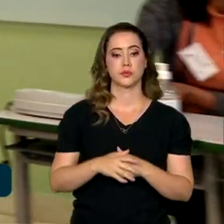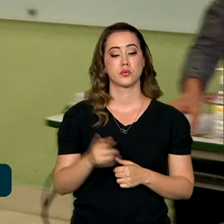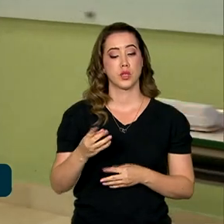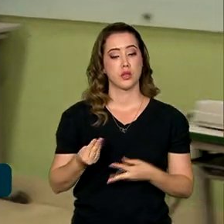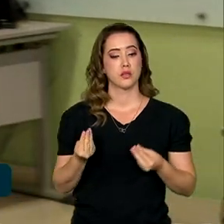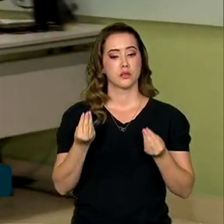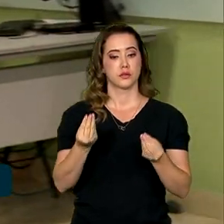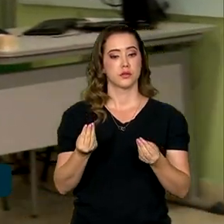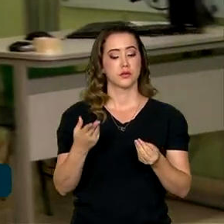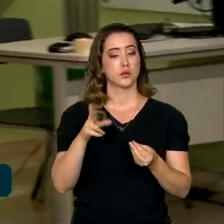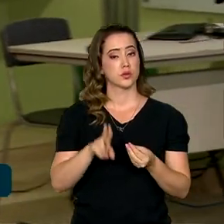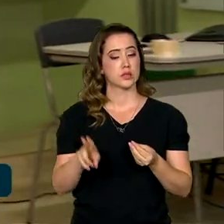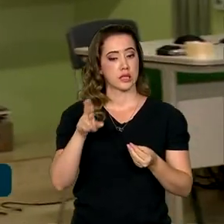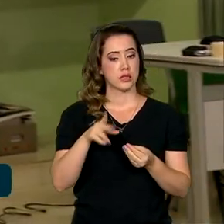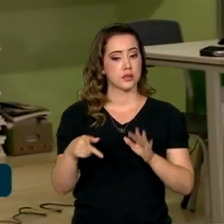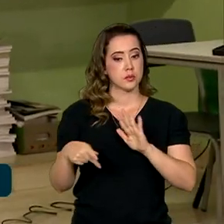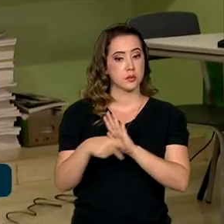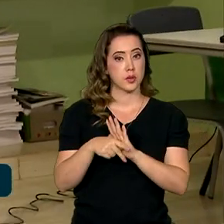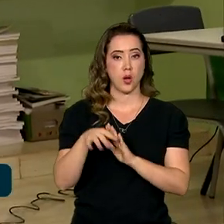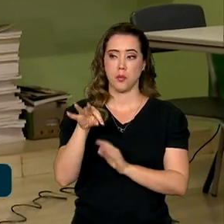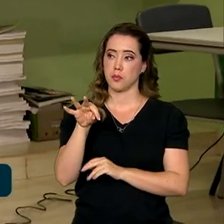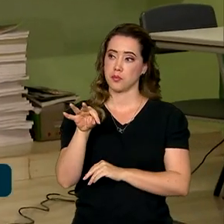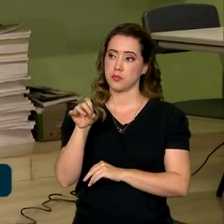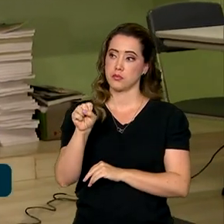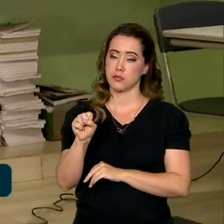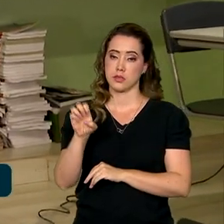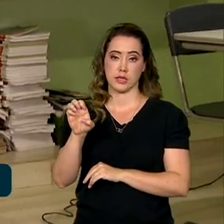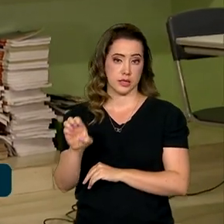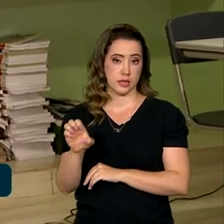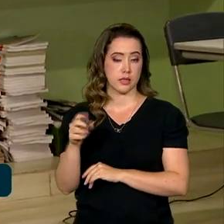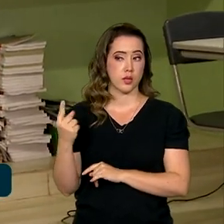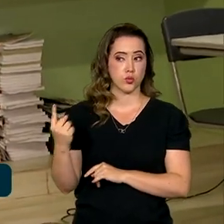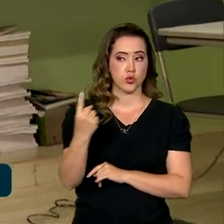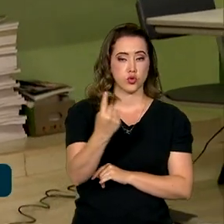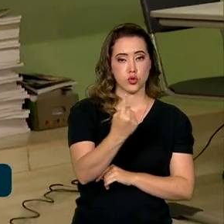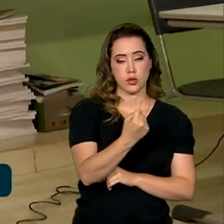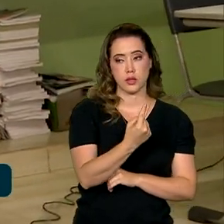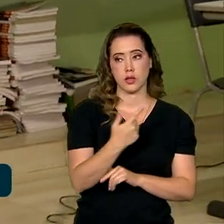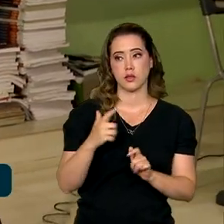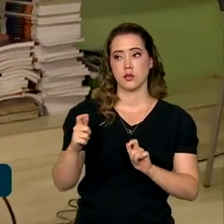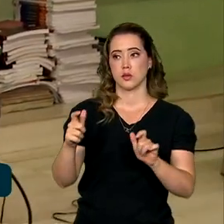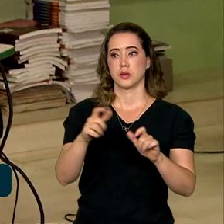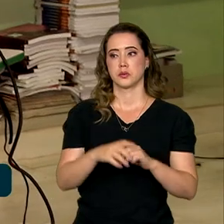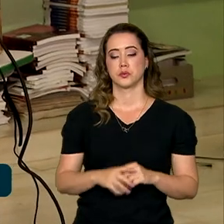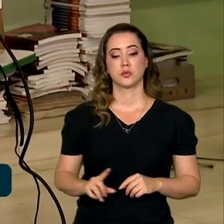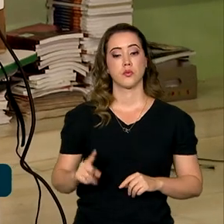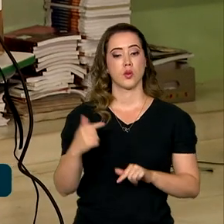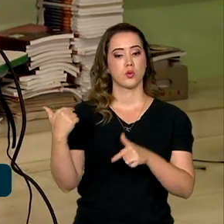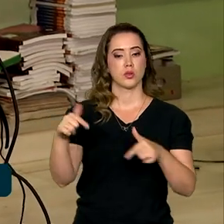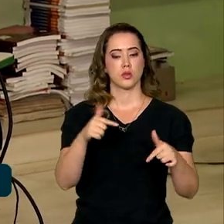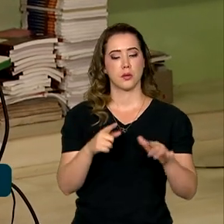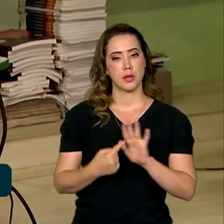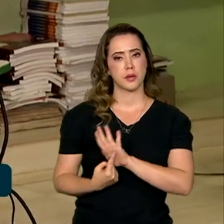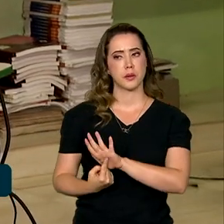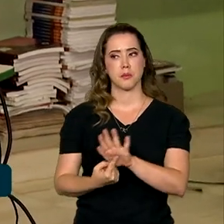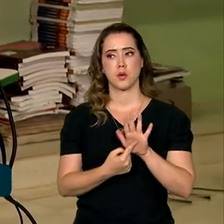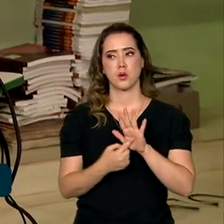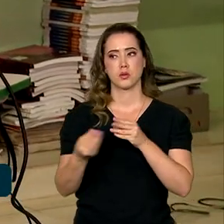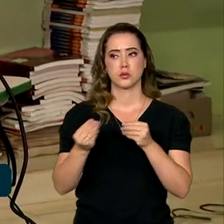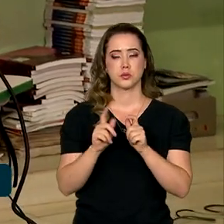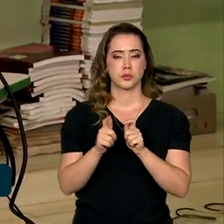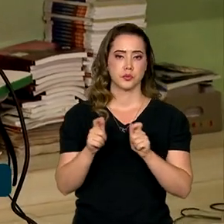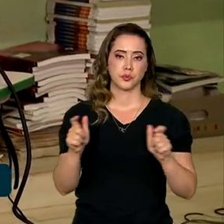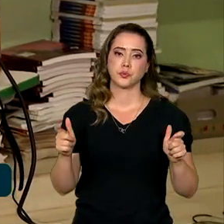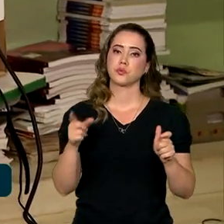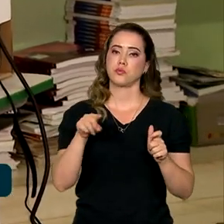Elas foram emprestadas pelos tribunais regionais eleitorais de cada região. Uma ação que mostra como vem